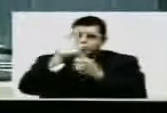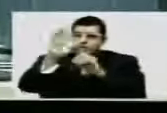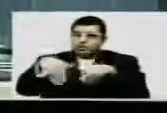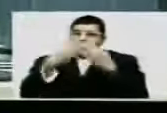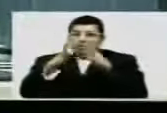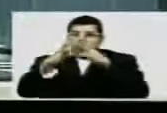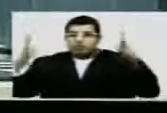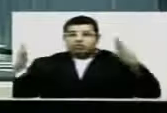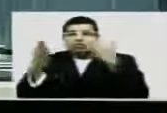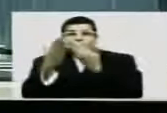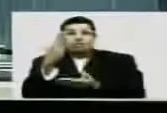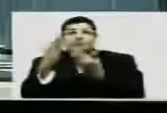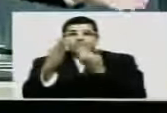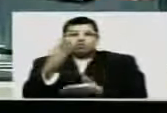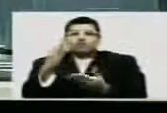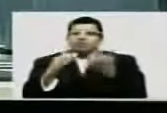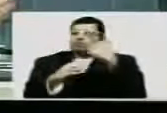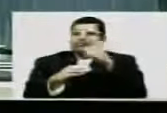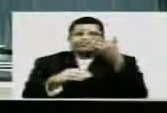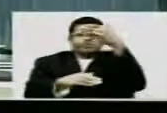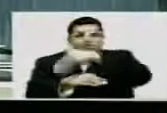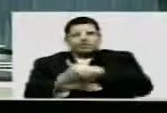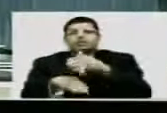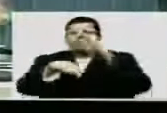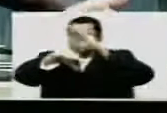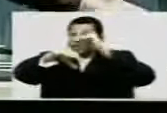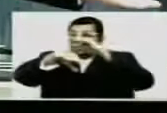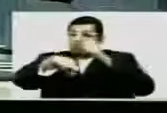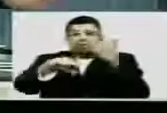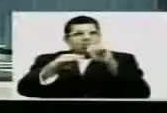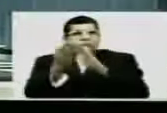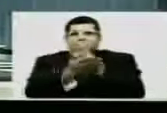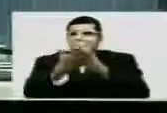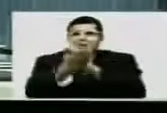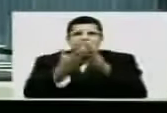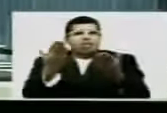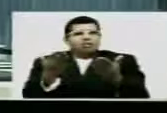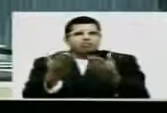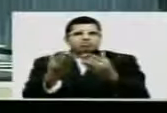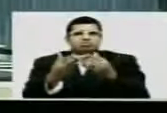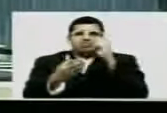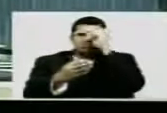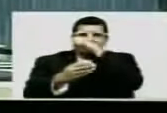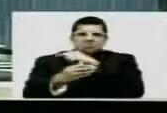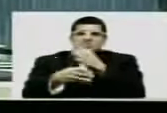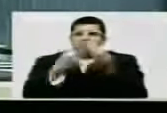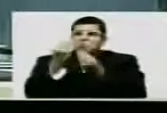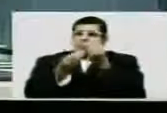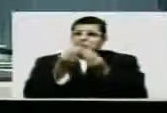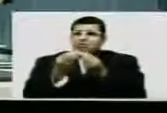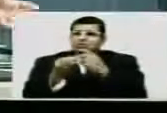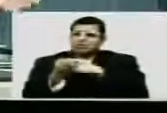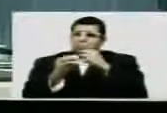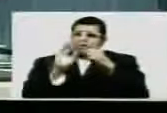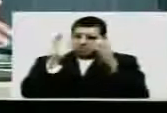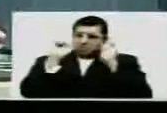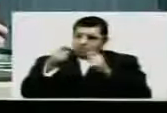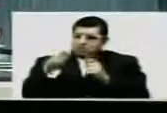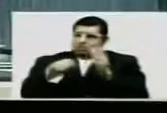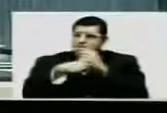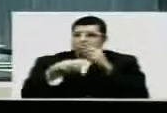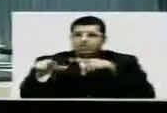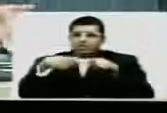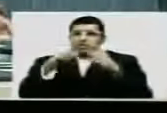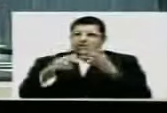qual é o tamanho desse rombo. Não veio. Não veio, deputado Chico Preto. Havia um compromisso da